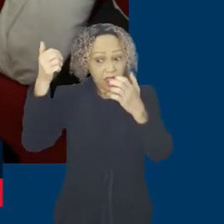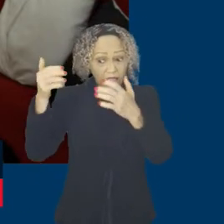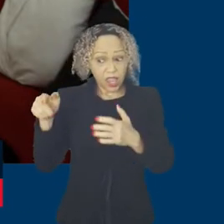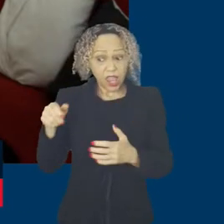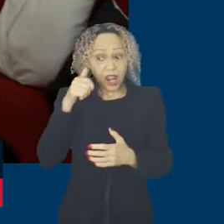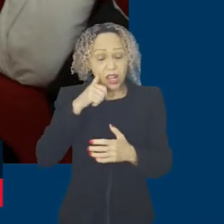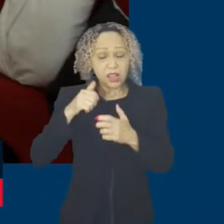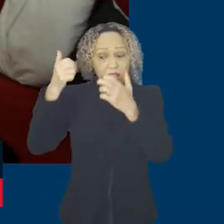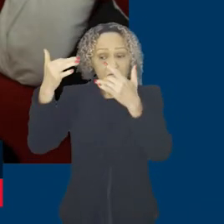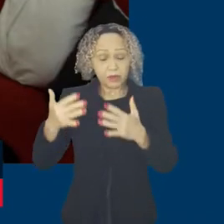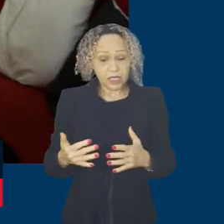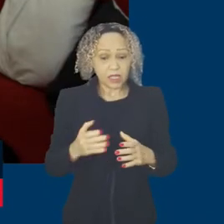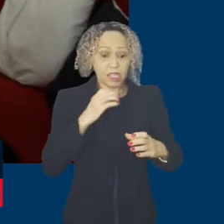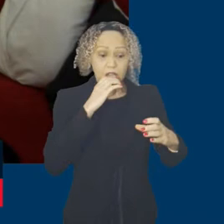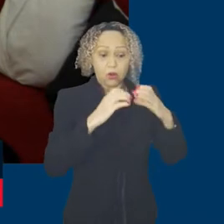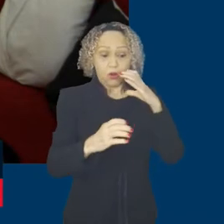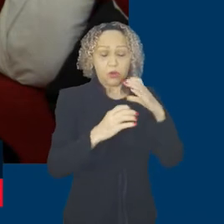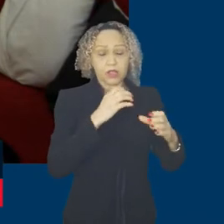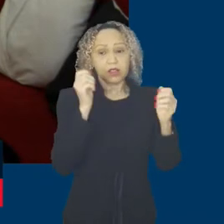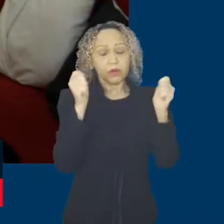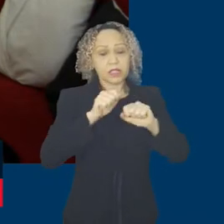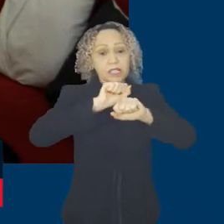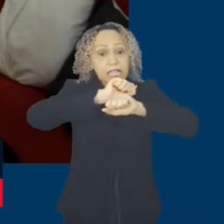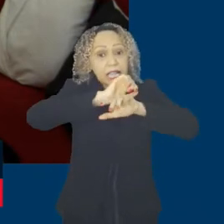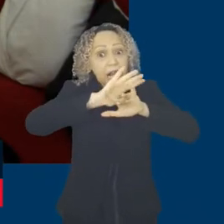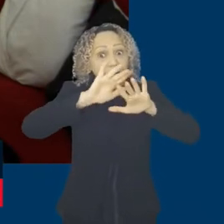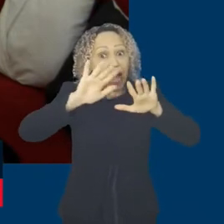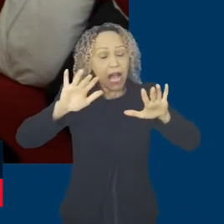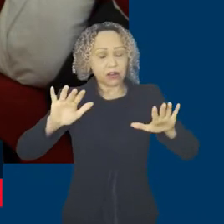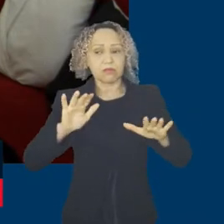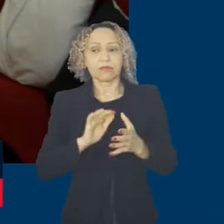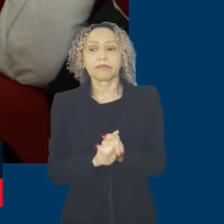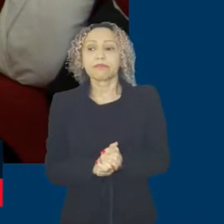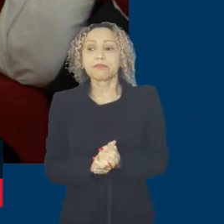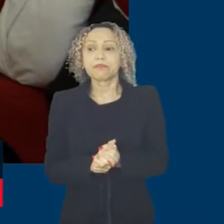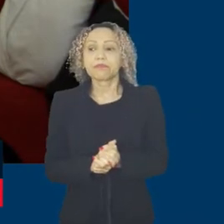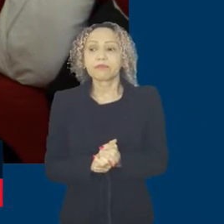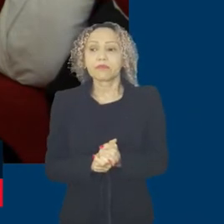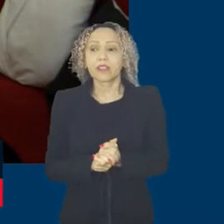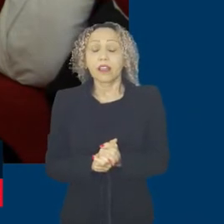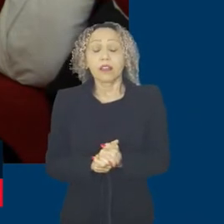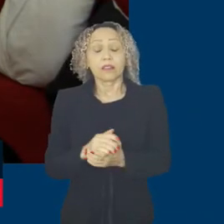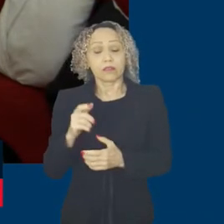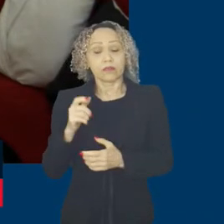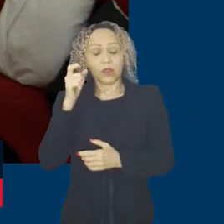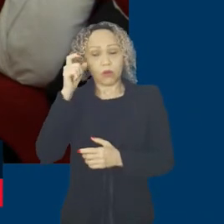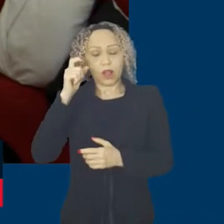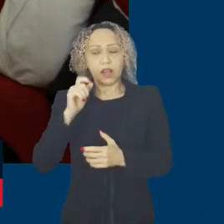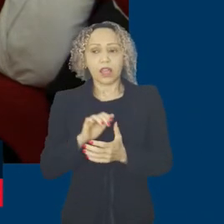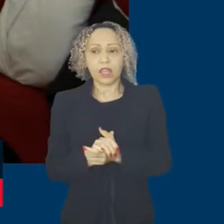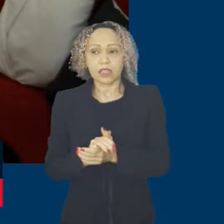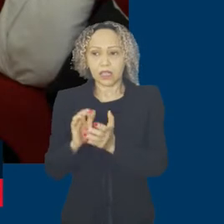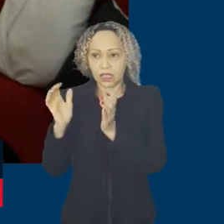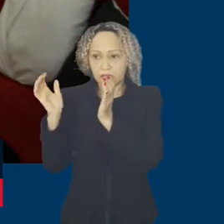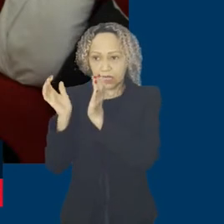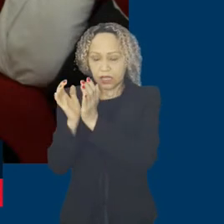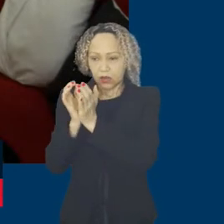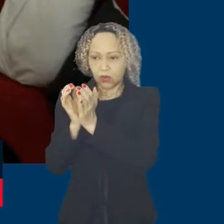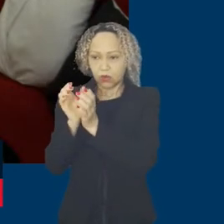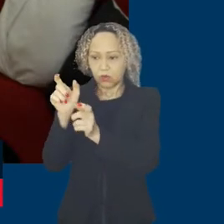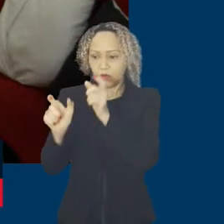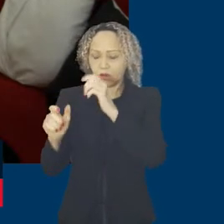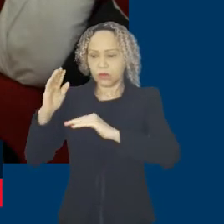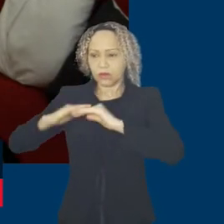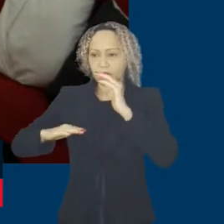ou seja, você precisa ser claro no que você está falando. Vale lembrar que o alerta, né, feito por aquele grupo de respeitados economistas, né, do